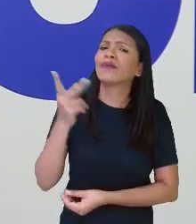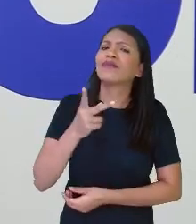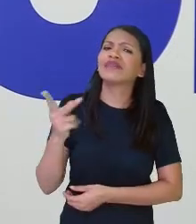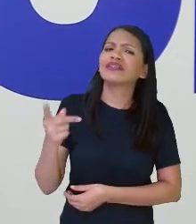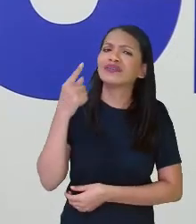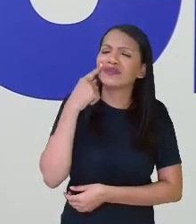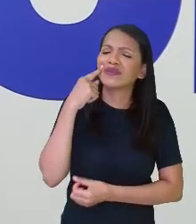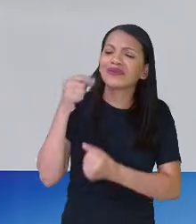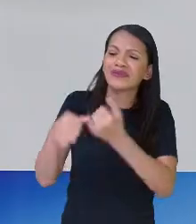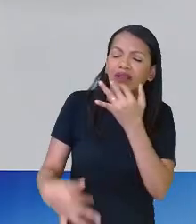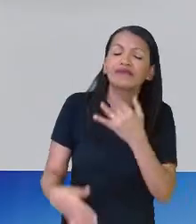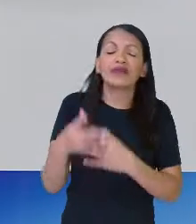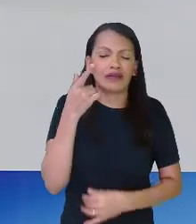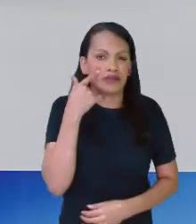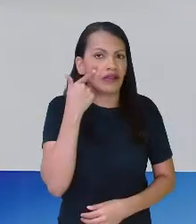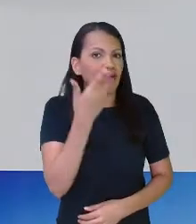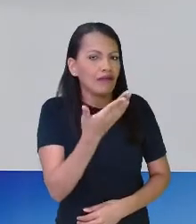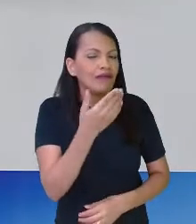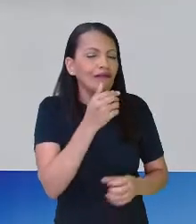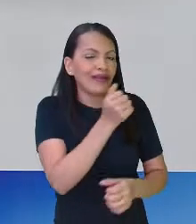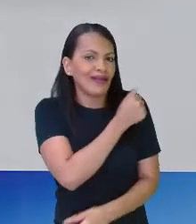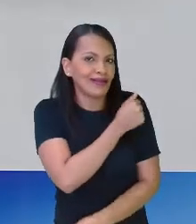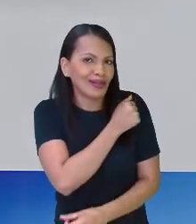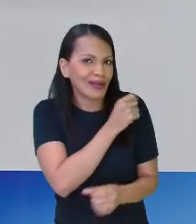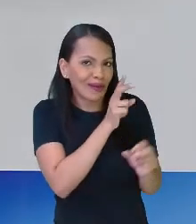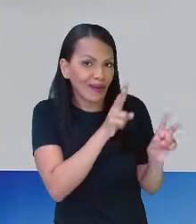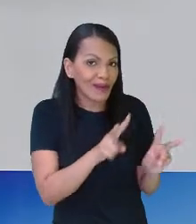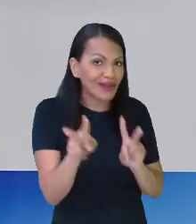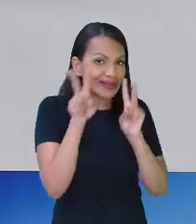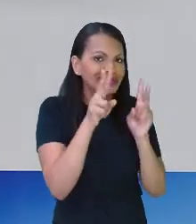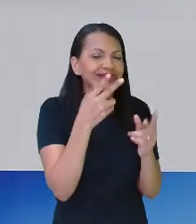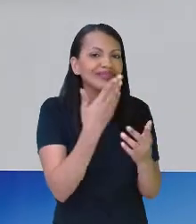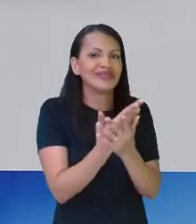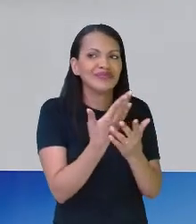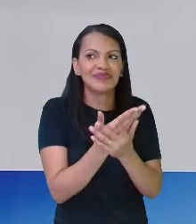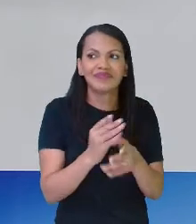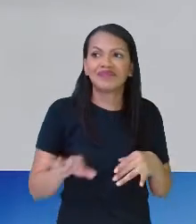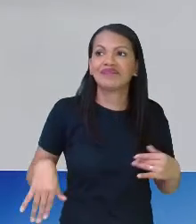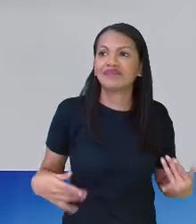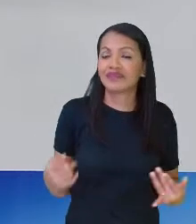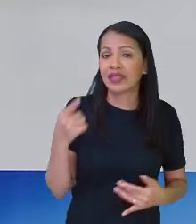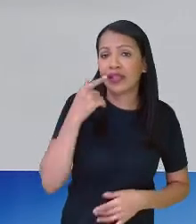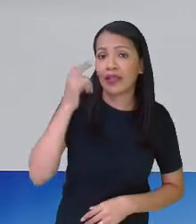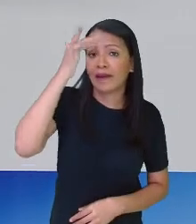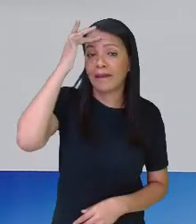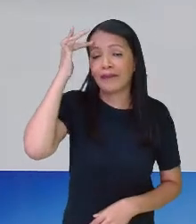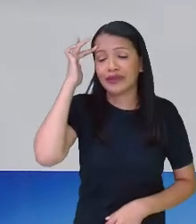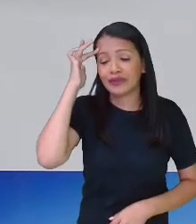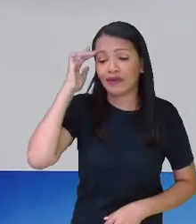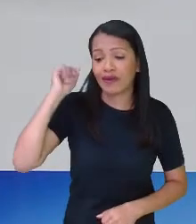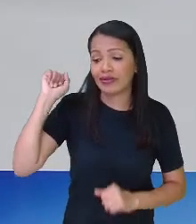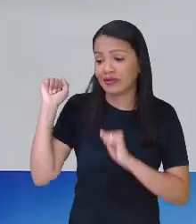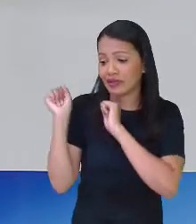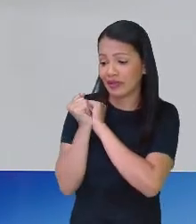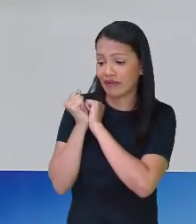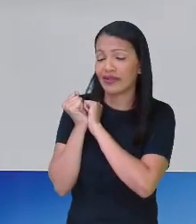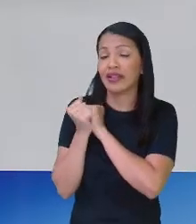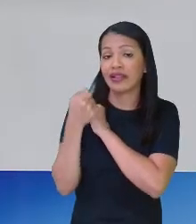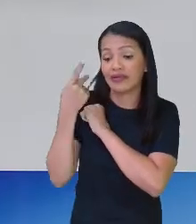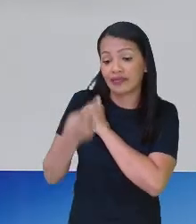aula. Que bom, que bom. Então, olha só. A espera de vida de uma pessoa escravizada no Brasil era muito